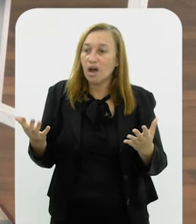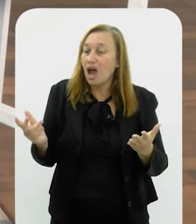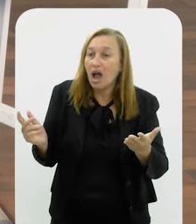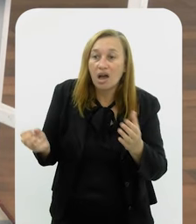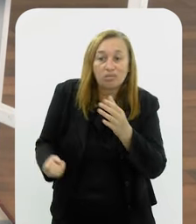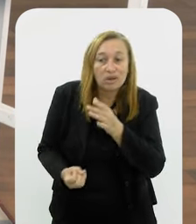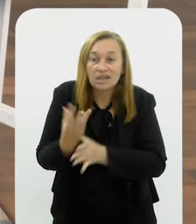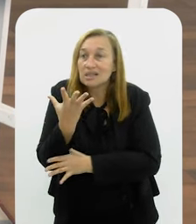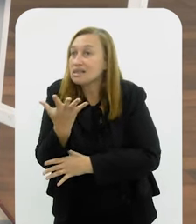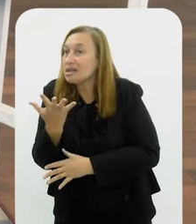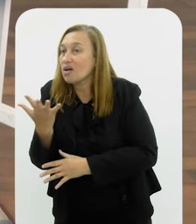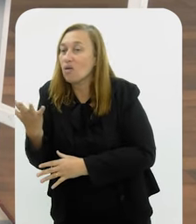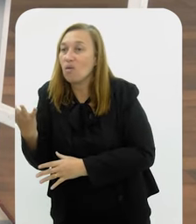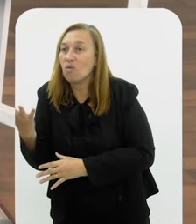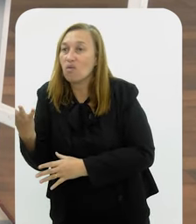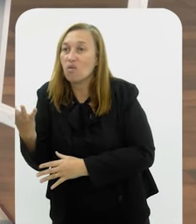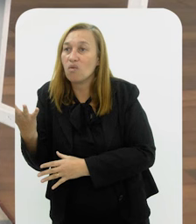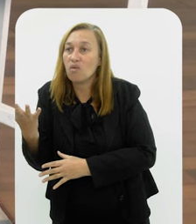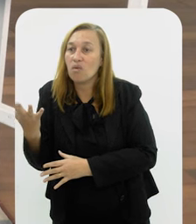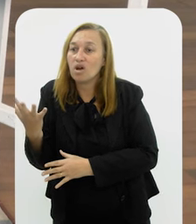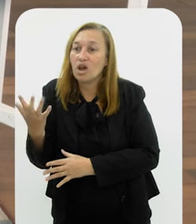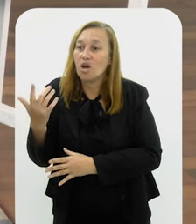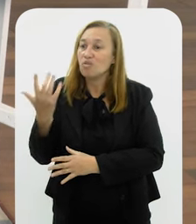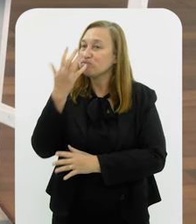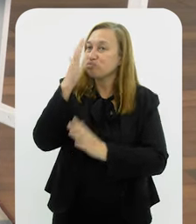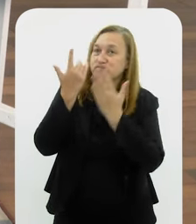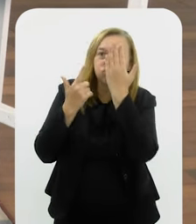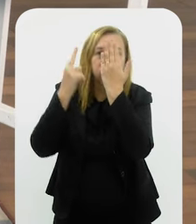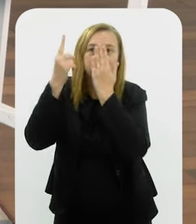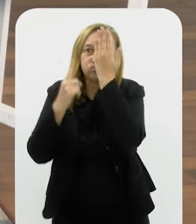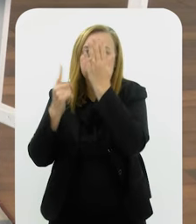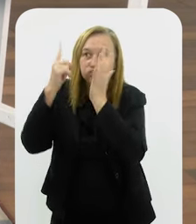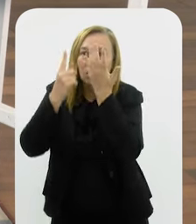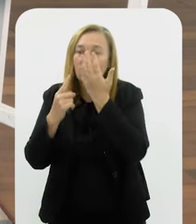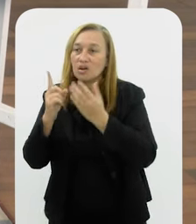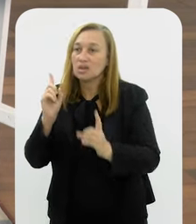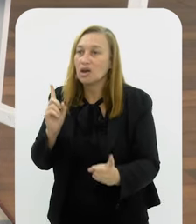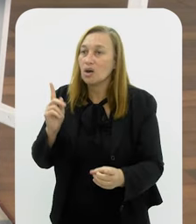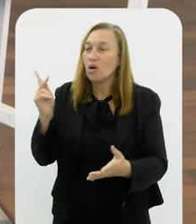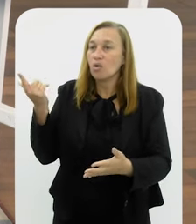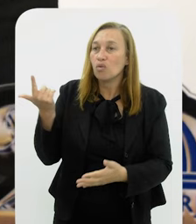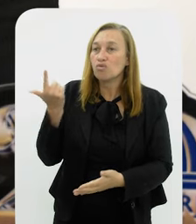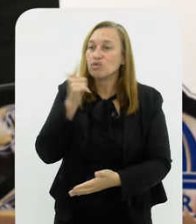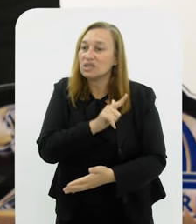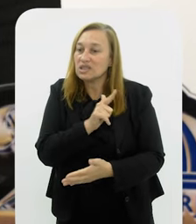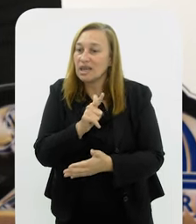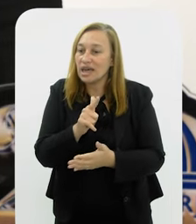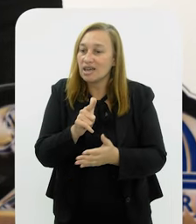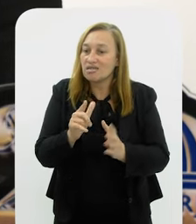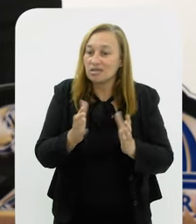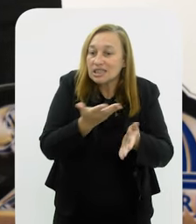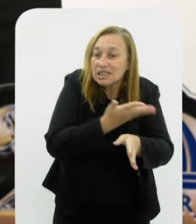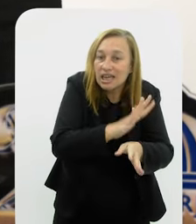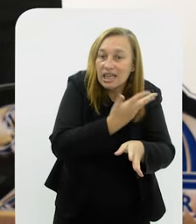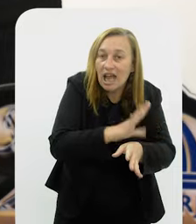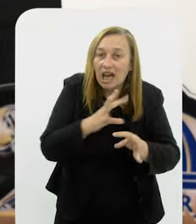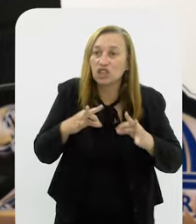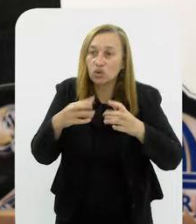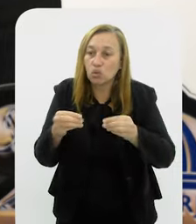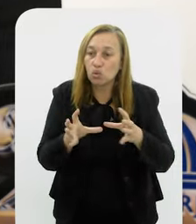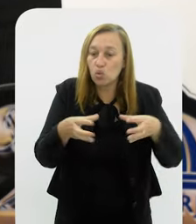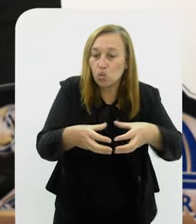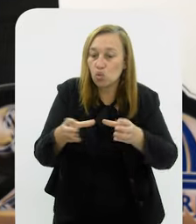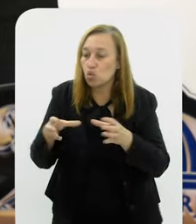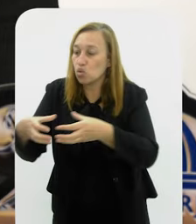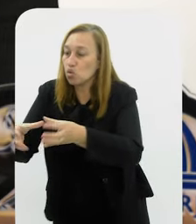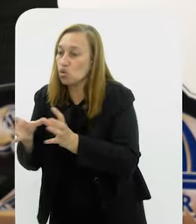do nada, não, cara. Acho que o bacana do carnaval, eu sempre falo isso, é que você consegue ensaiar todos os segmentos em separado, mas